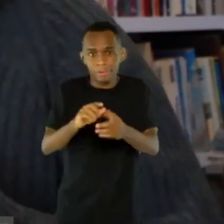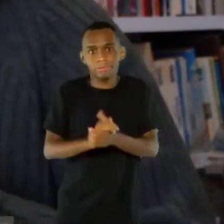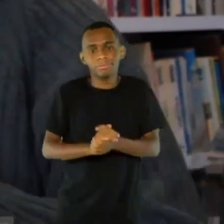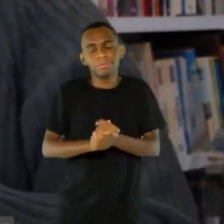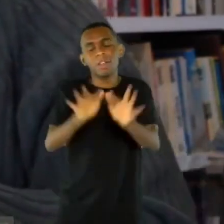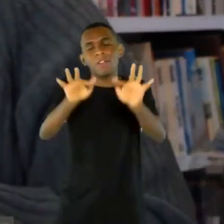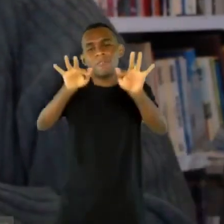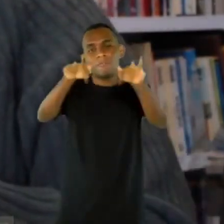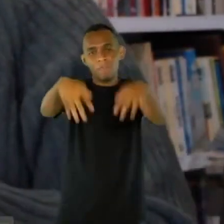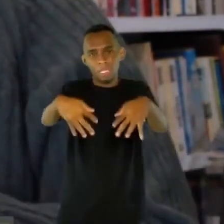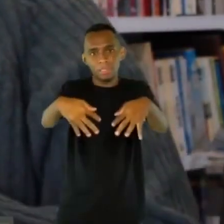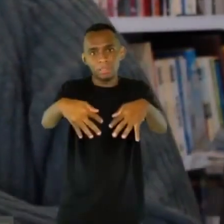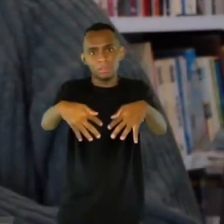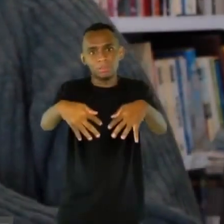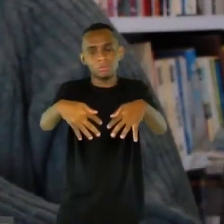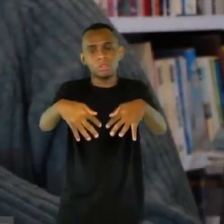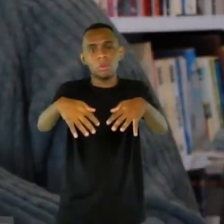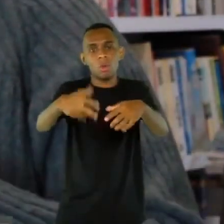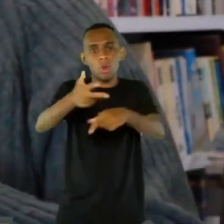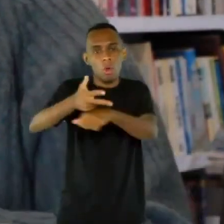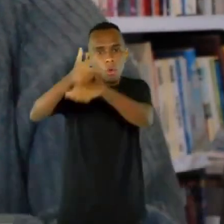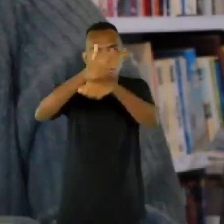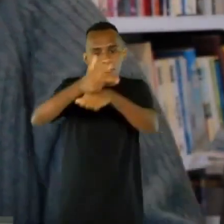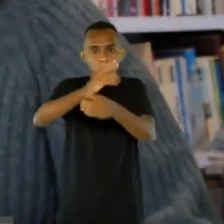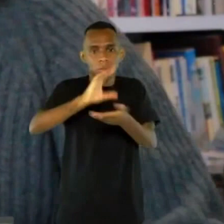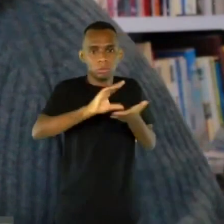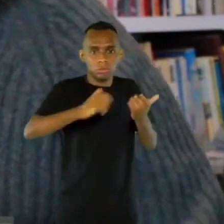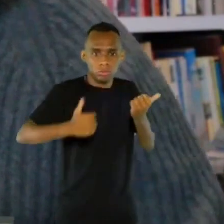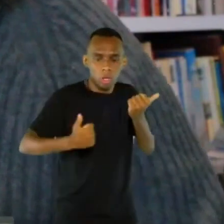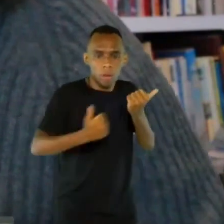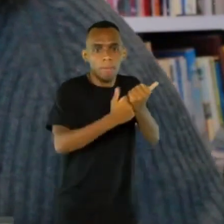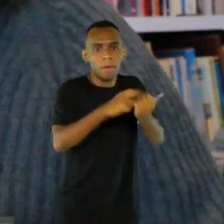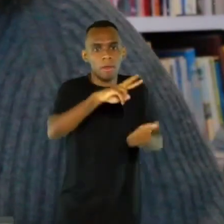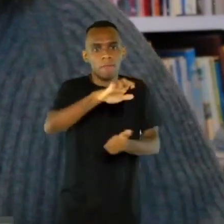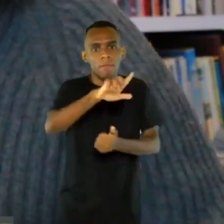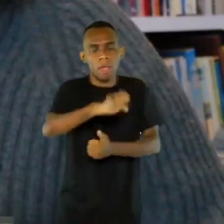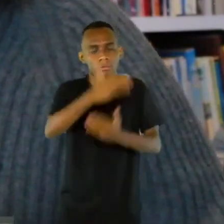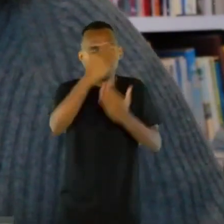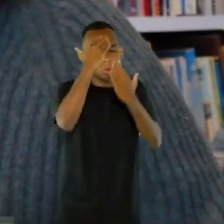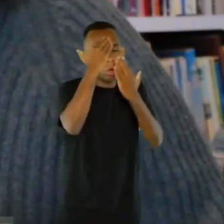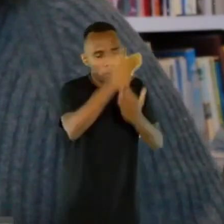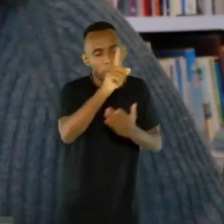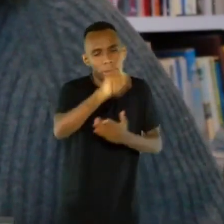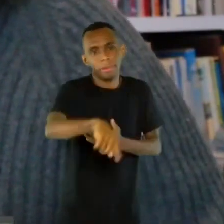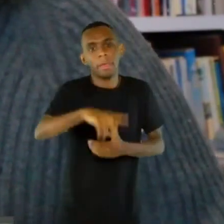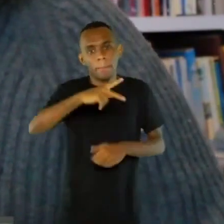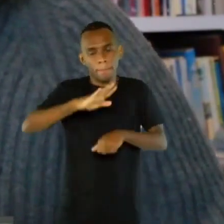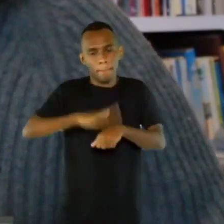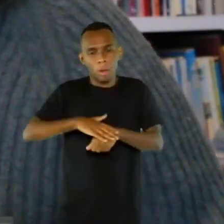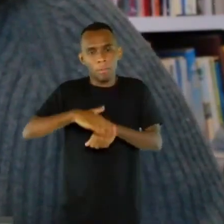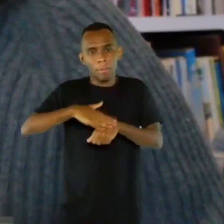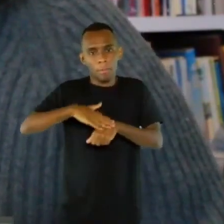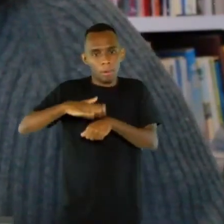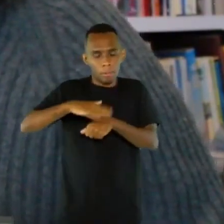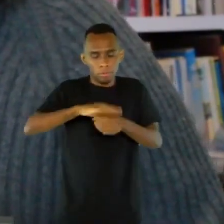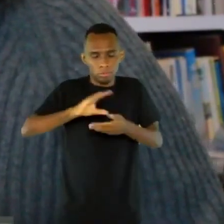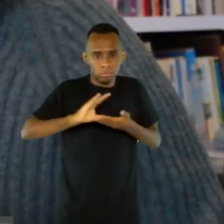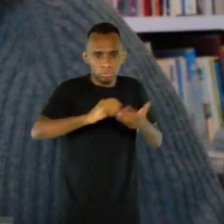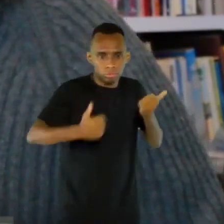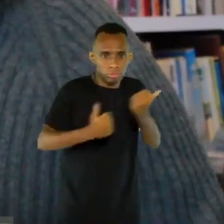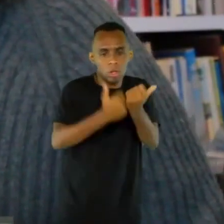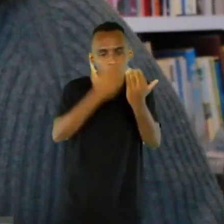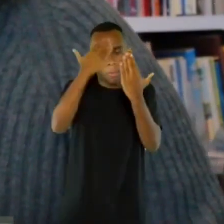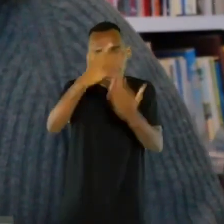encerrar então com o vídeo do Instituto Cultural Vale, a quem agradeço, que é o nosso patrocinador. Patrícia, muitíssimo